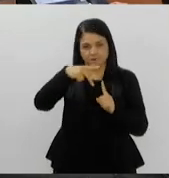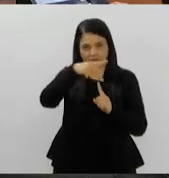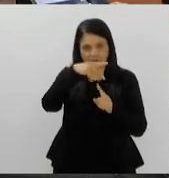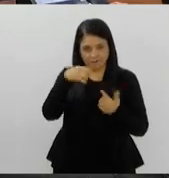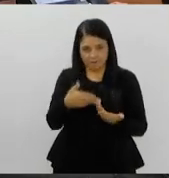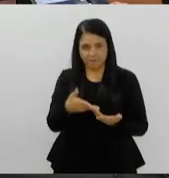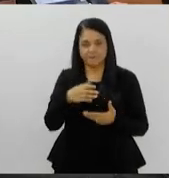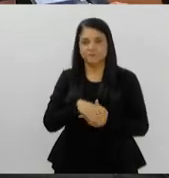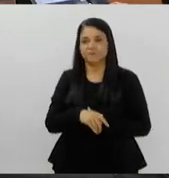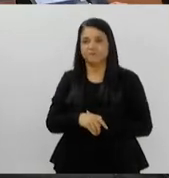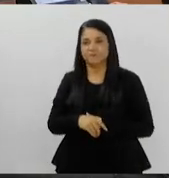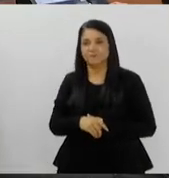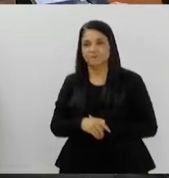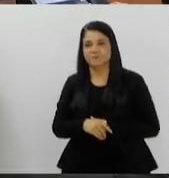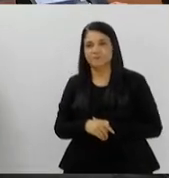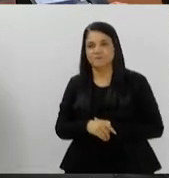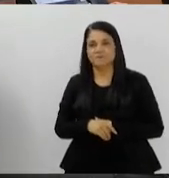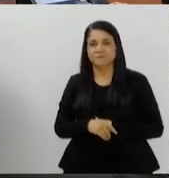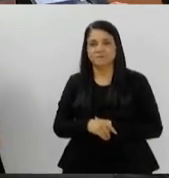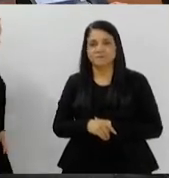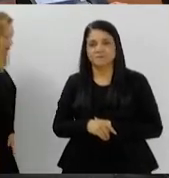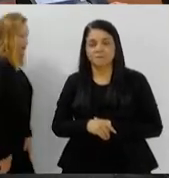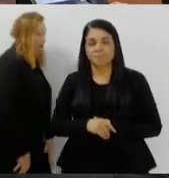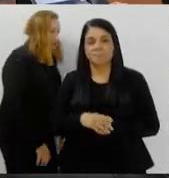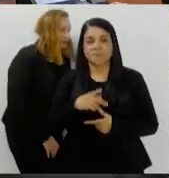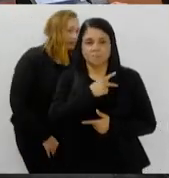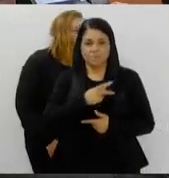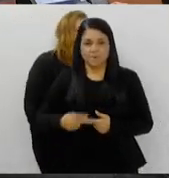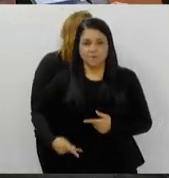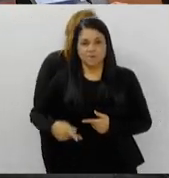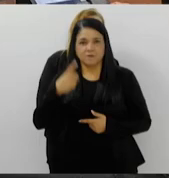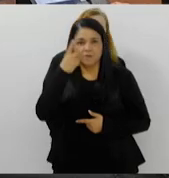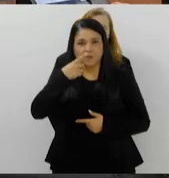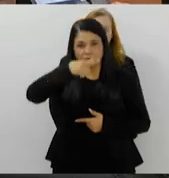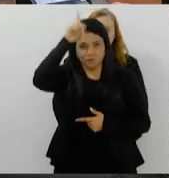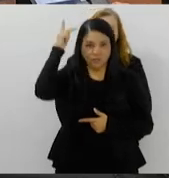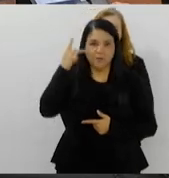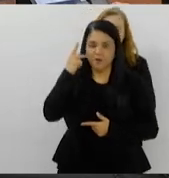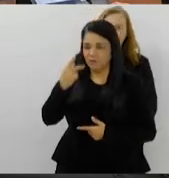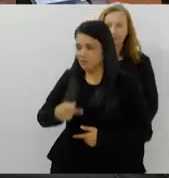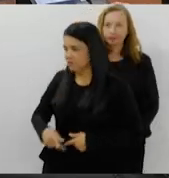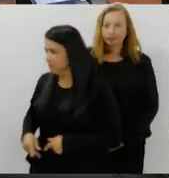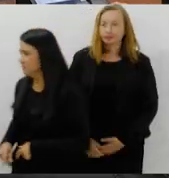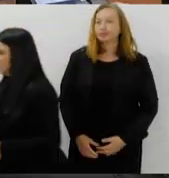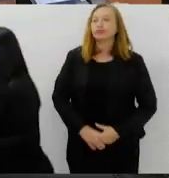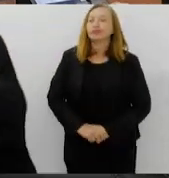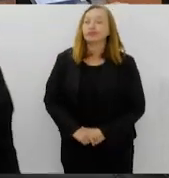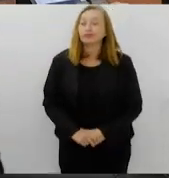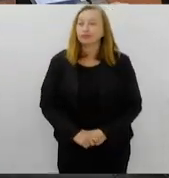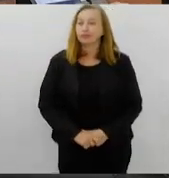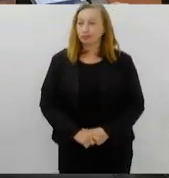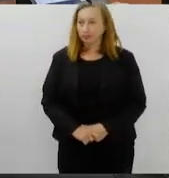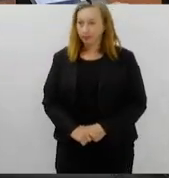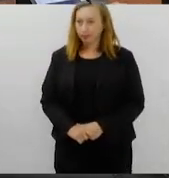Presidente. Acabou, presidente. Questão deputado de Luiz Paulo. Olha só.